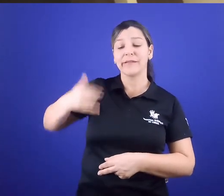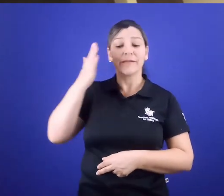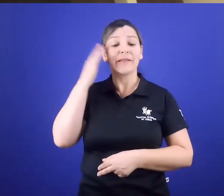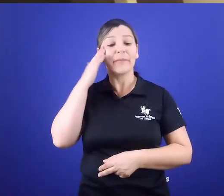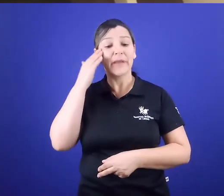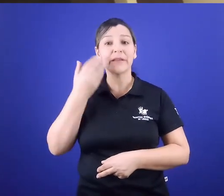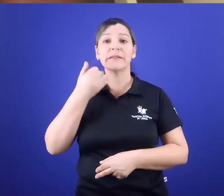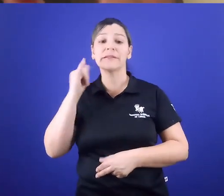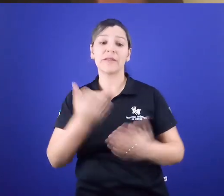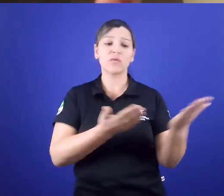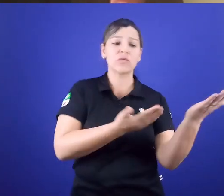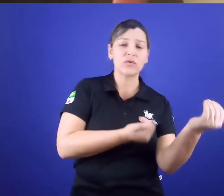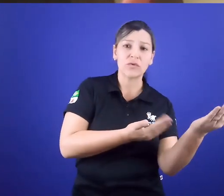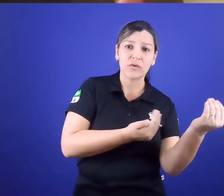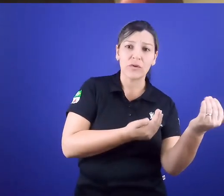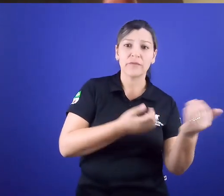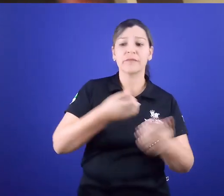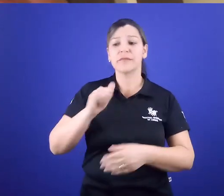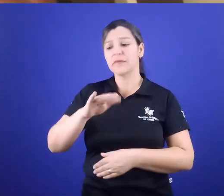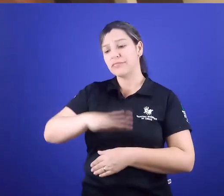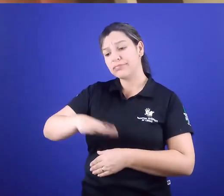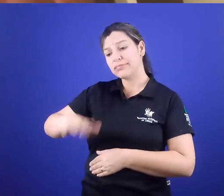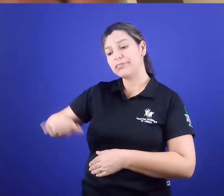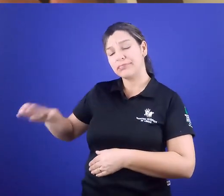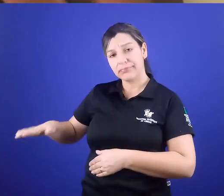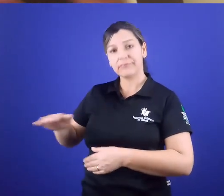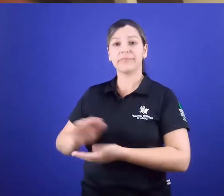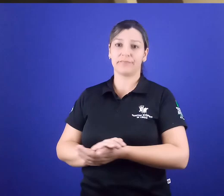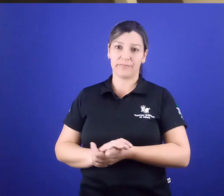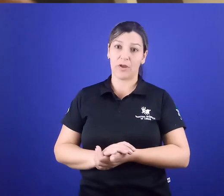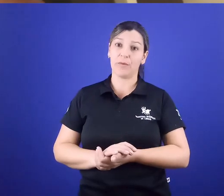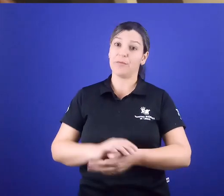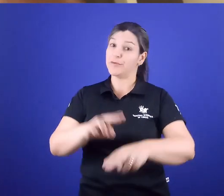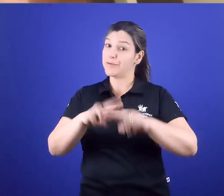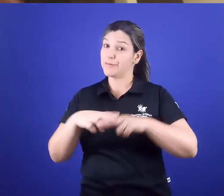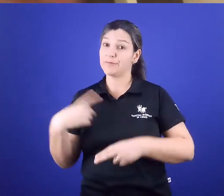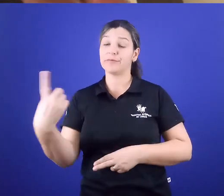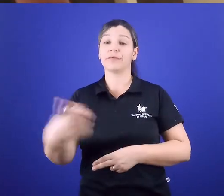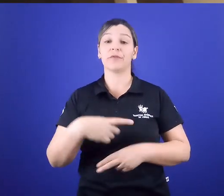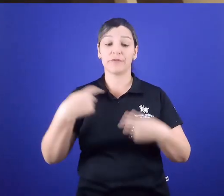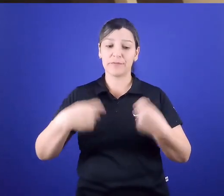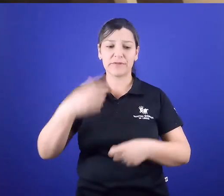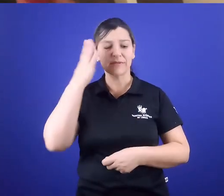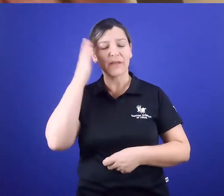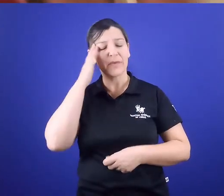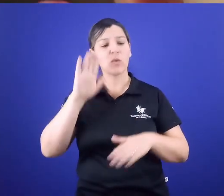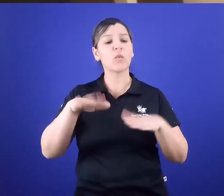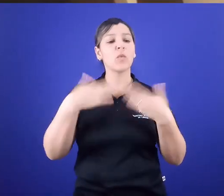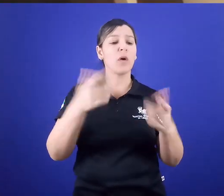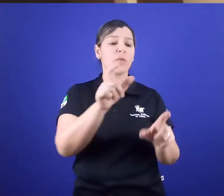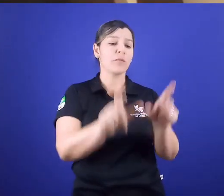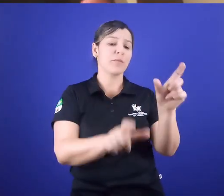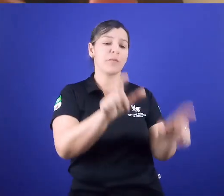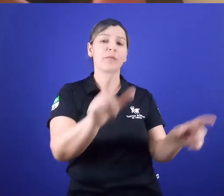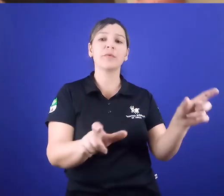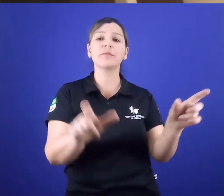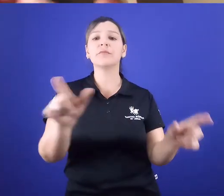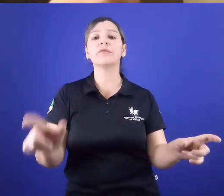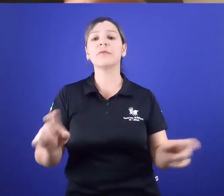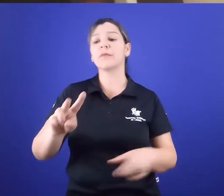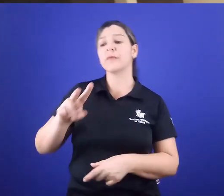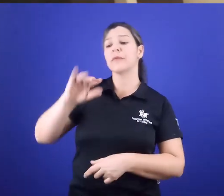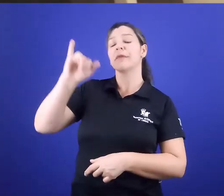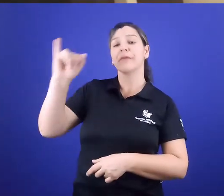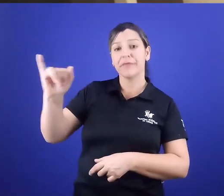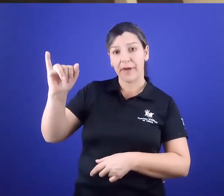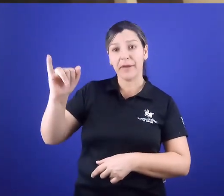influenciar, dentre outras questões. Então, eu preciso conhecer bem para quem que eu vou servir. Ah, importante saber, eu tenho alguém com